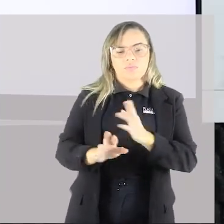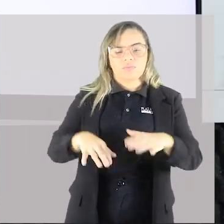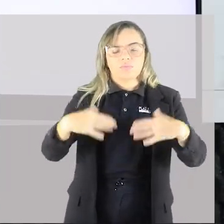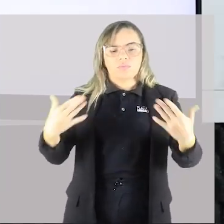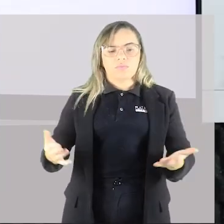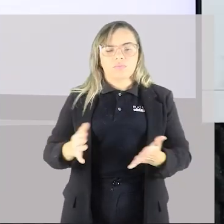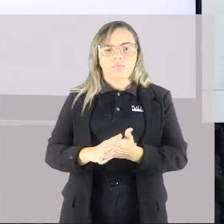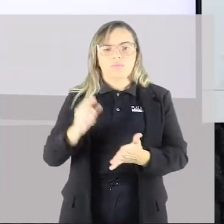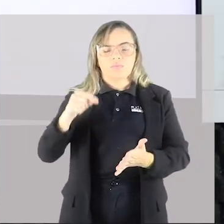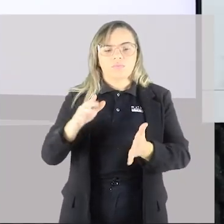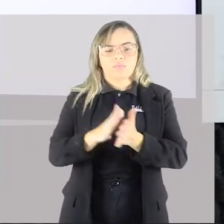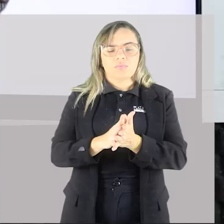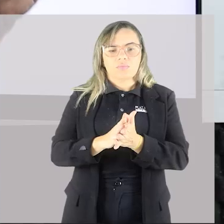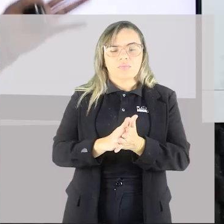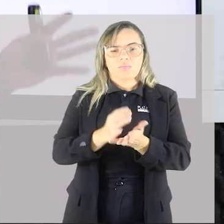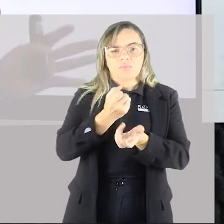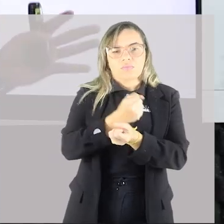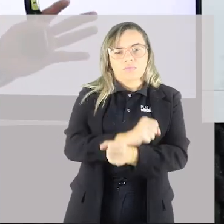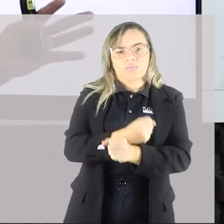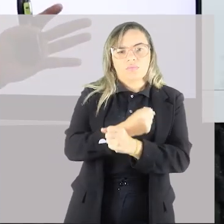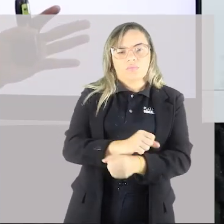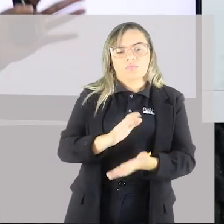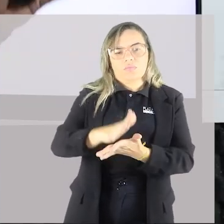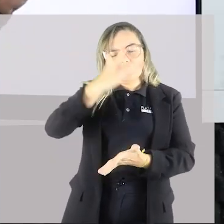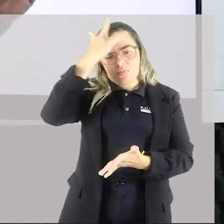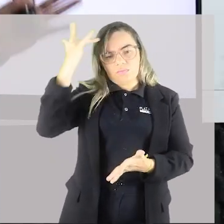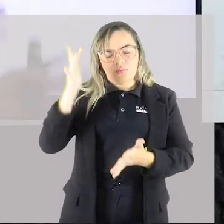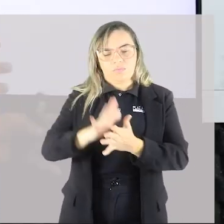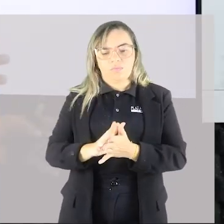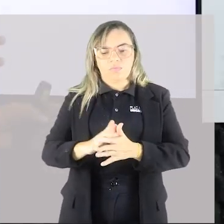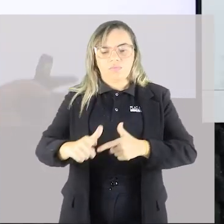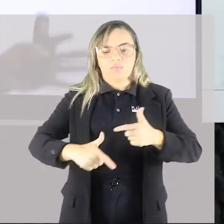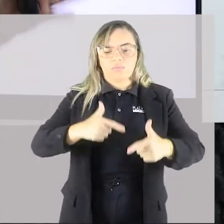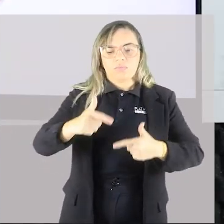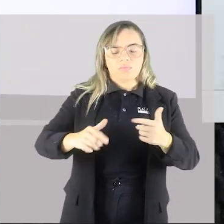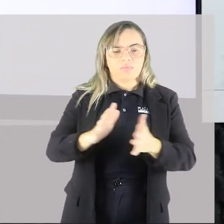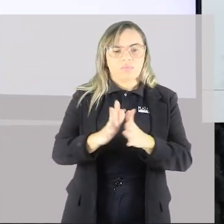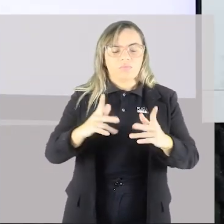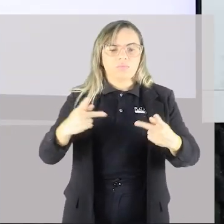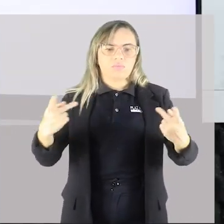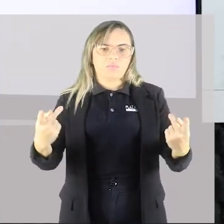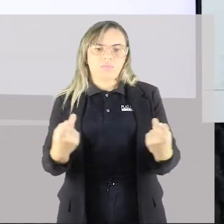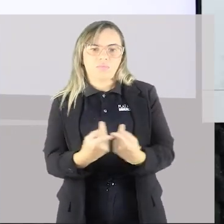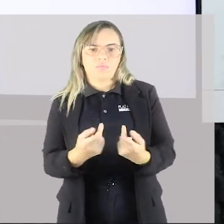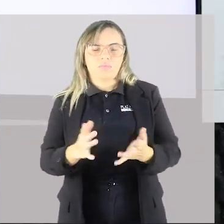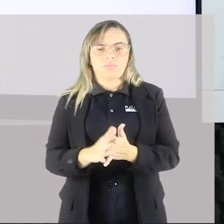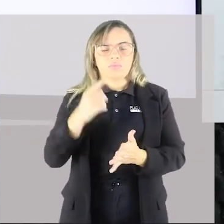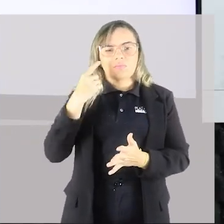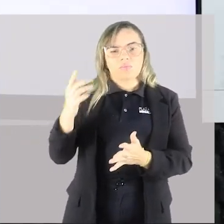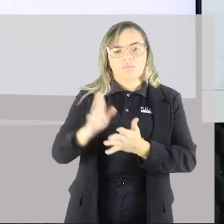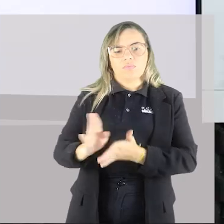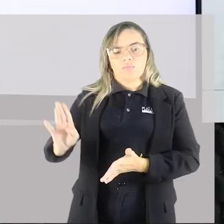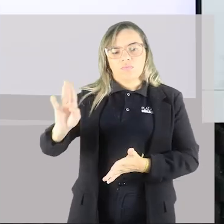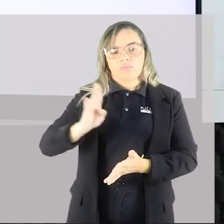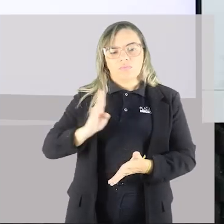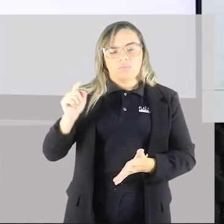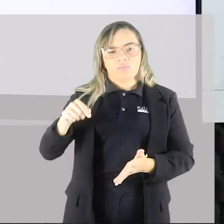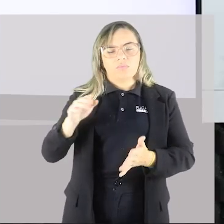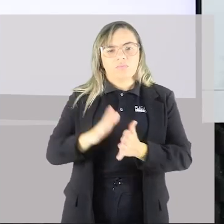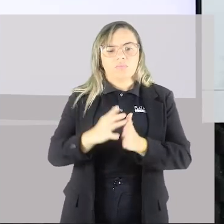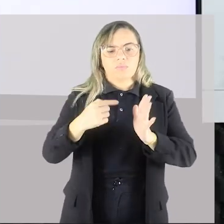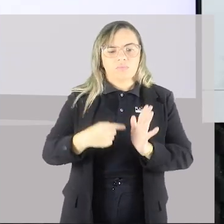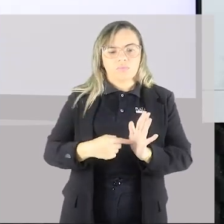a esta questão da exploração do trabalhador, do proletário, pelo burguês, isso dentro do